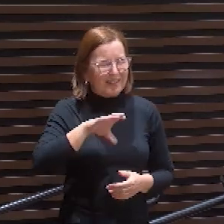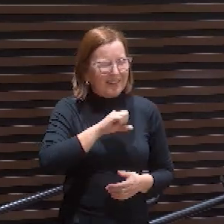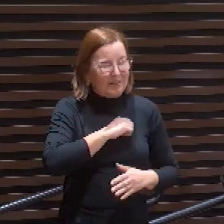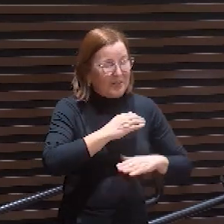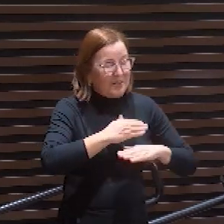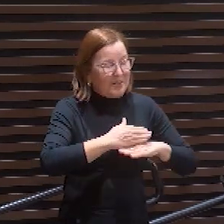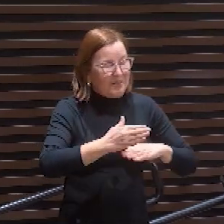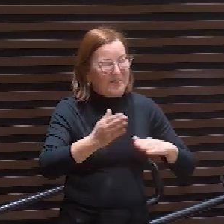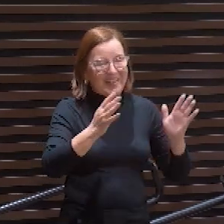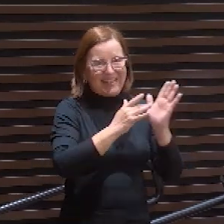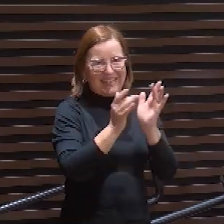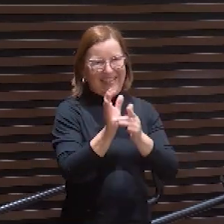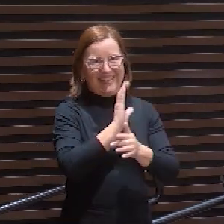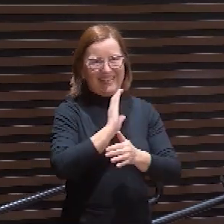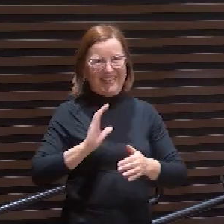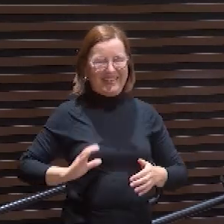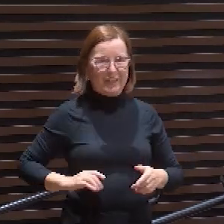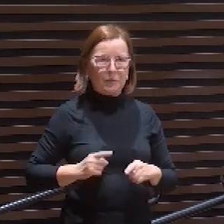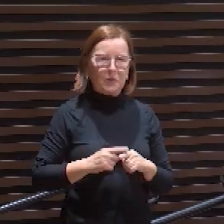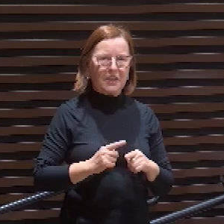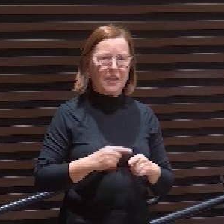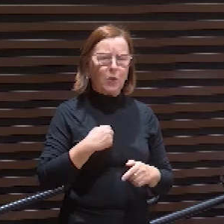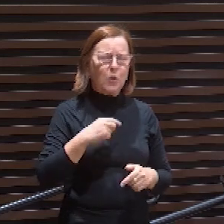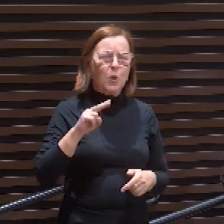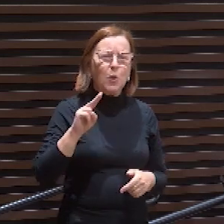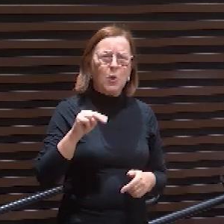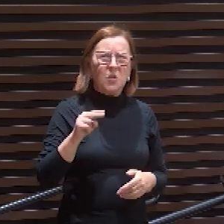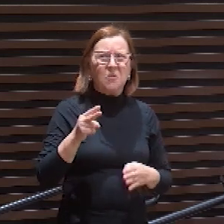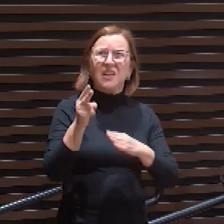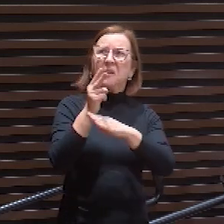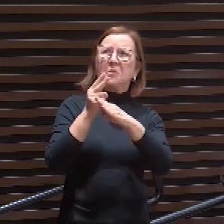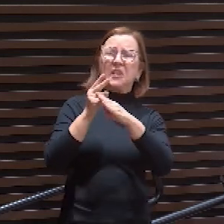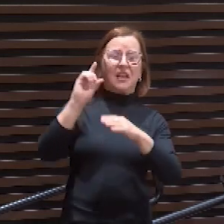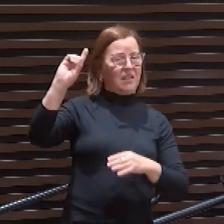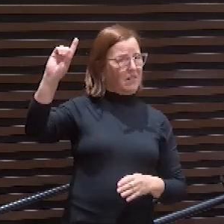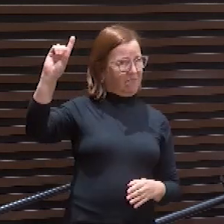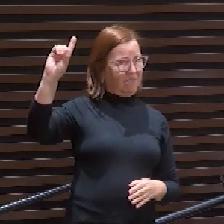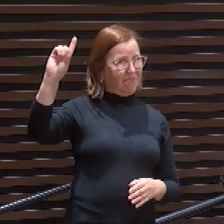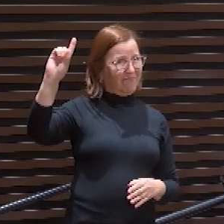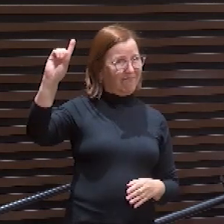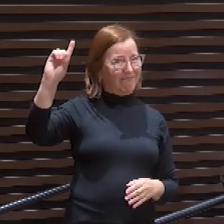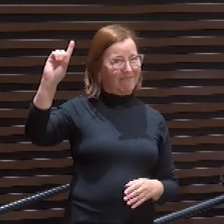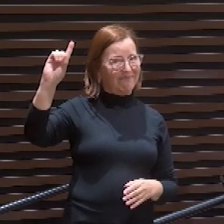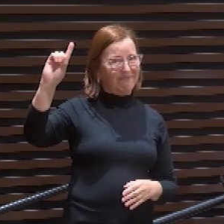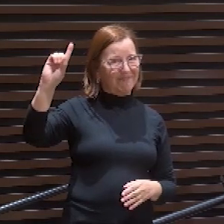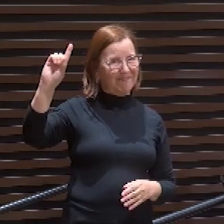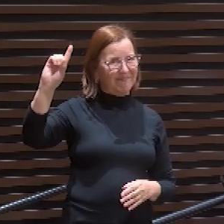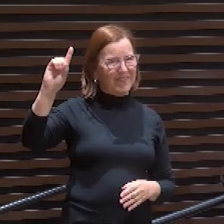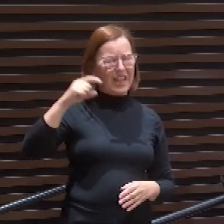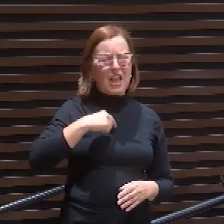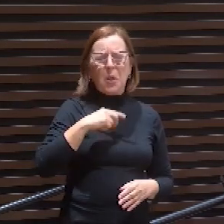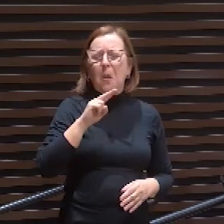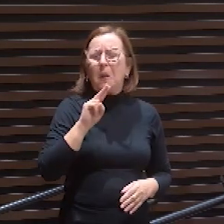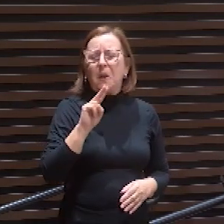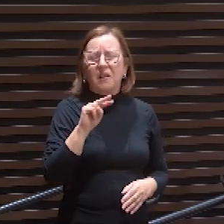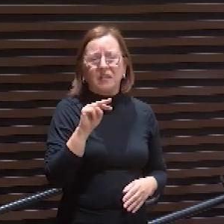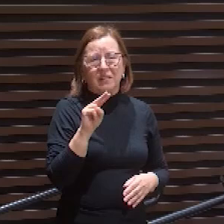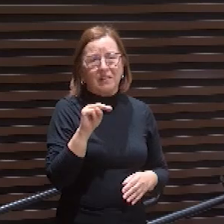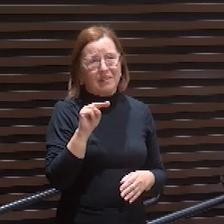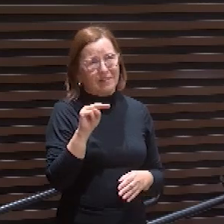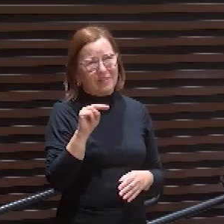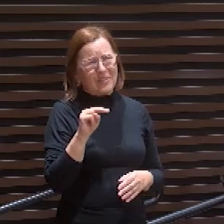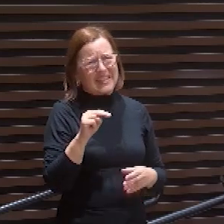Cristo. Porque eu jamais iria buscá-lo. Eu jamais